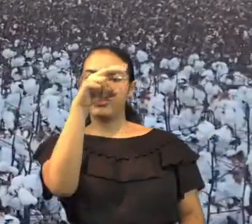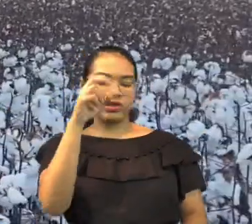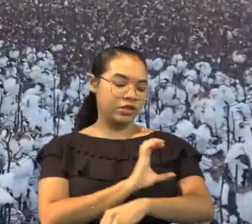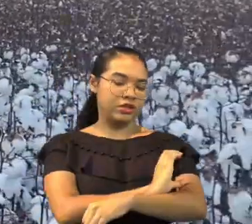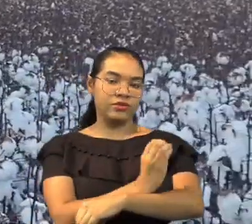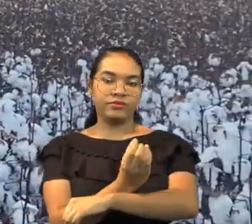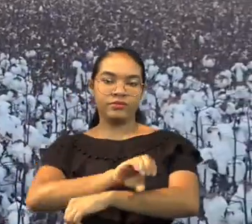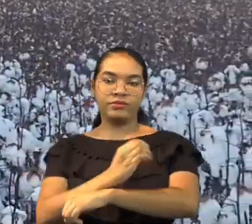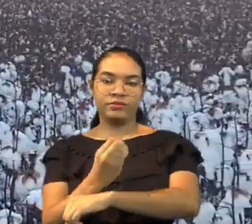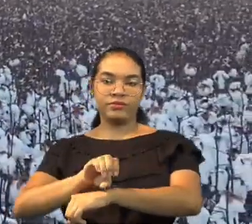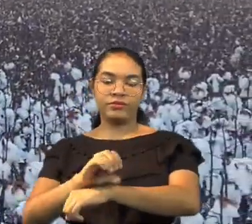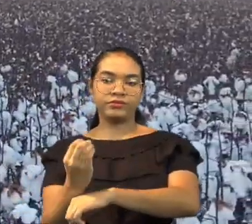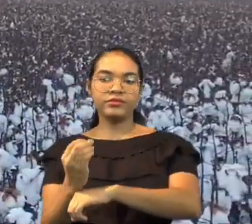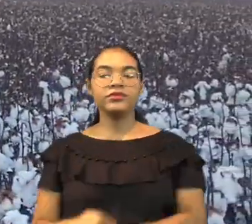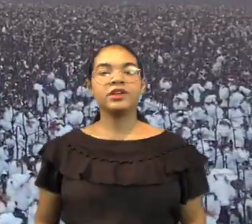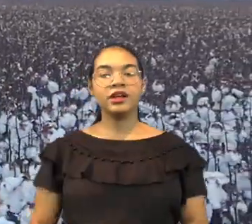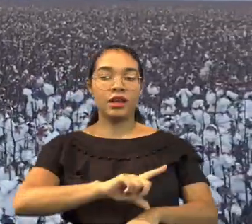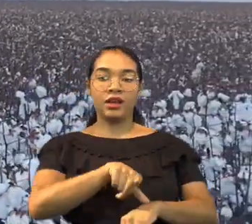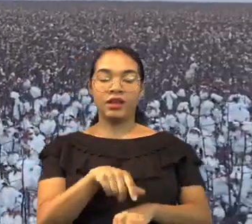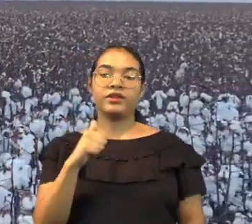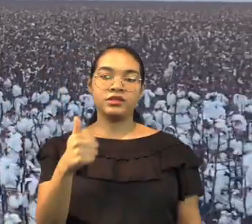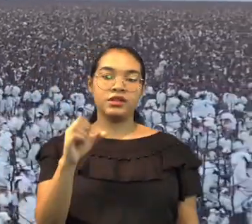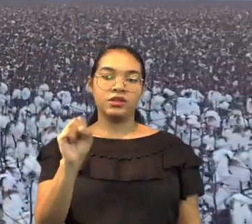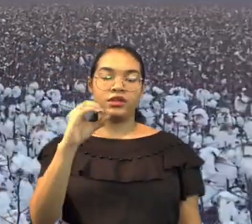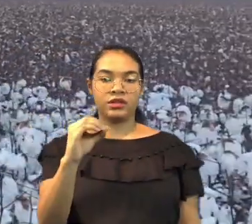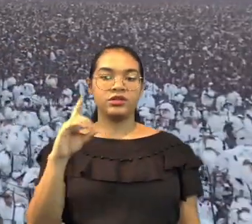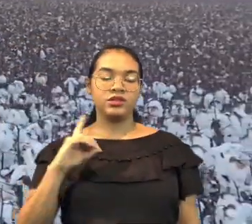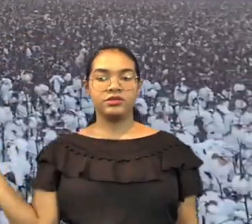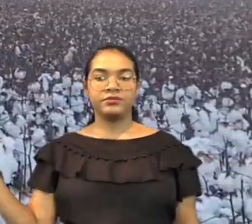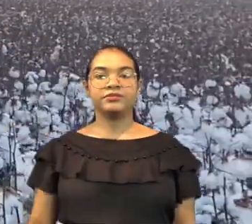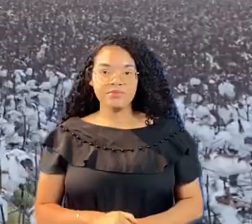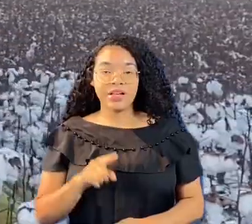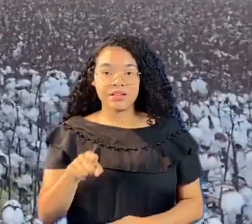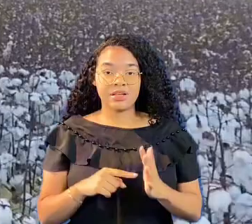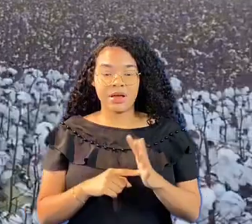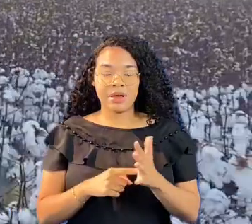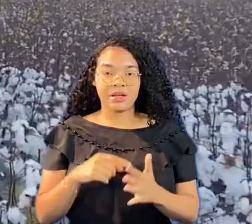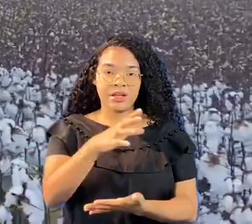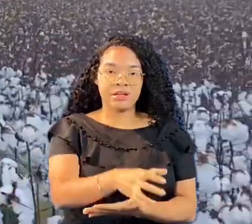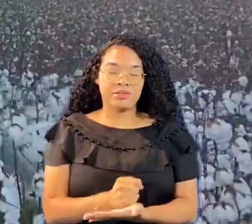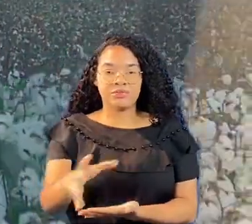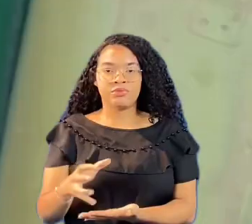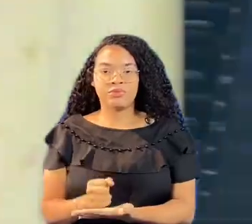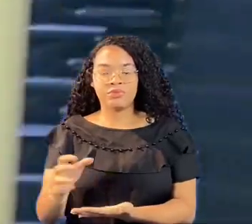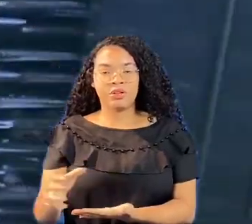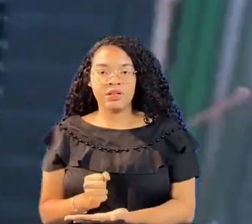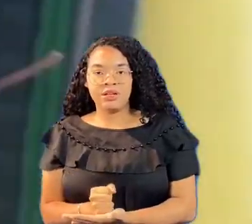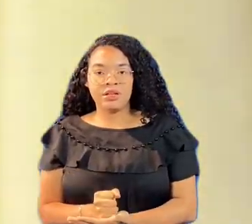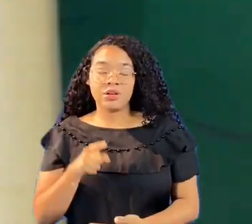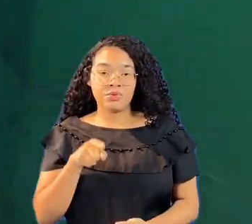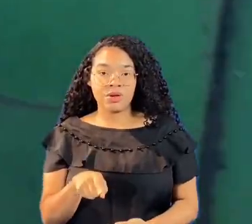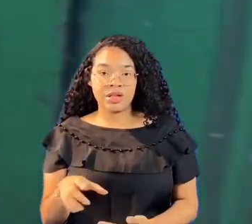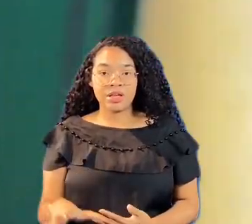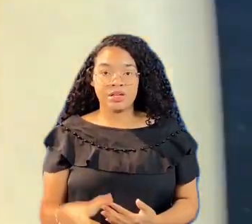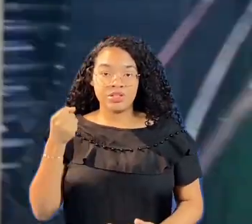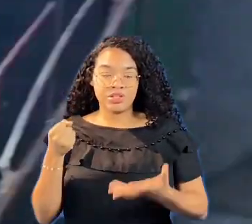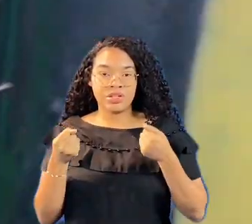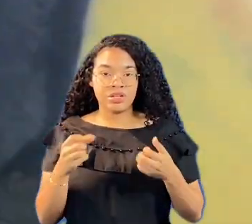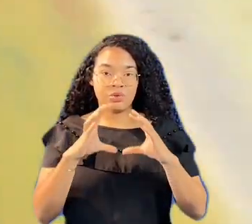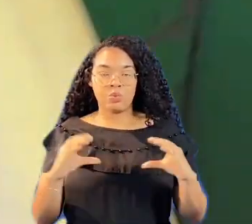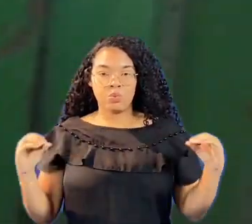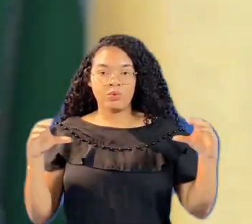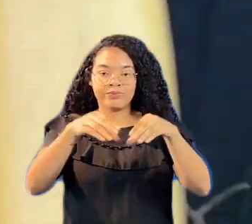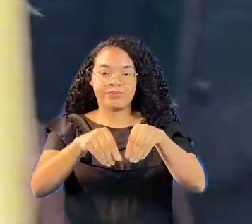até a colheita dura em média 180 dias. Essa é a famosa colheitadeira. É com ela que